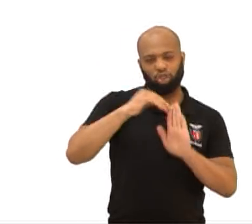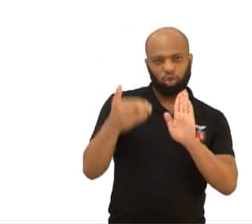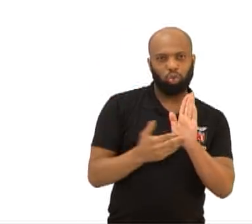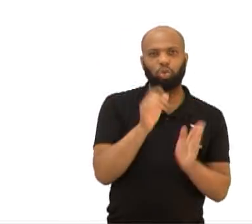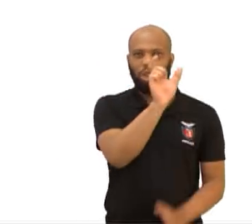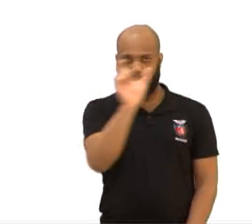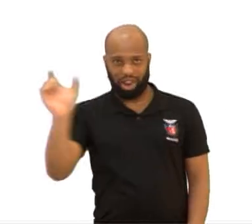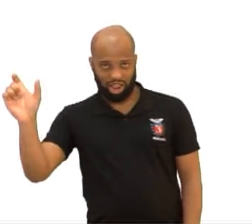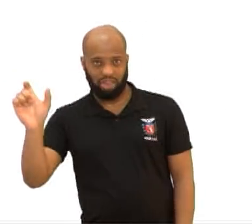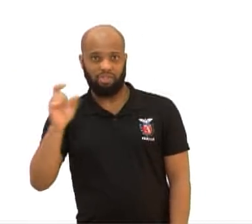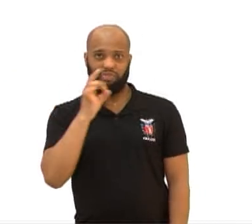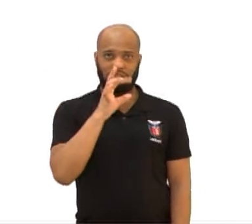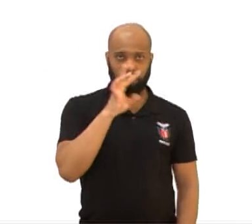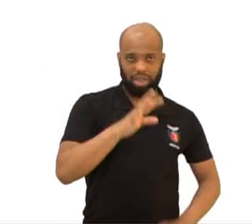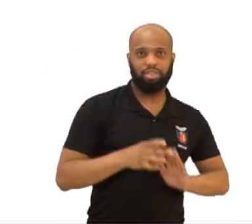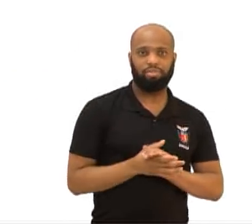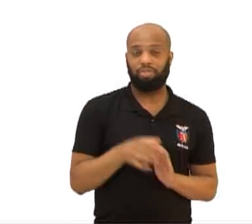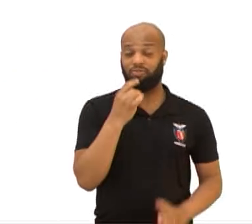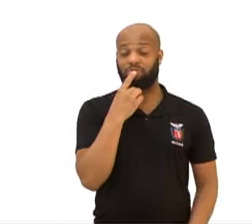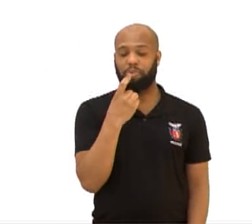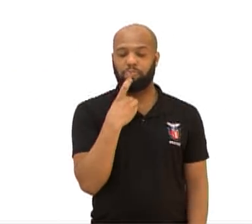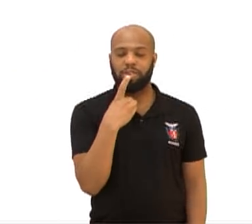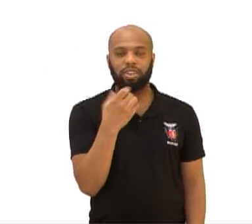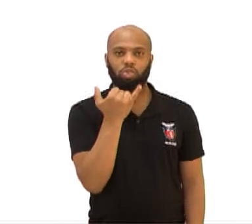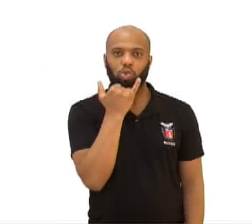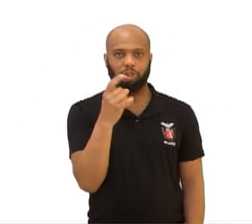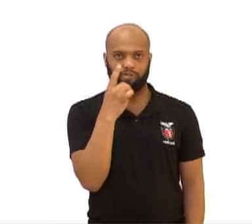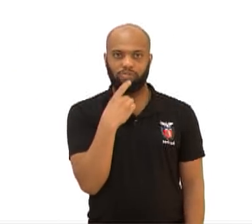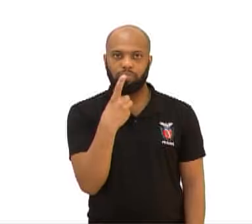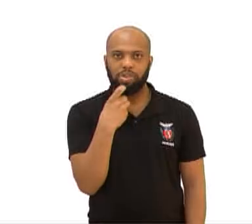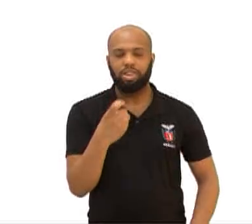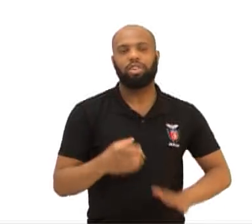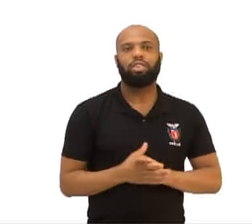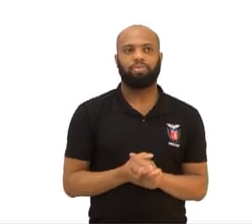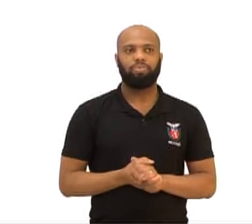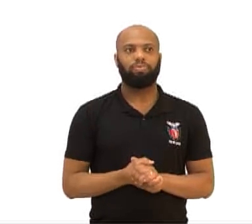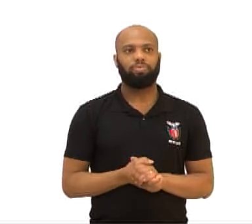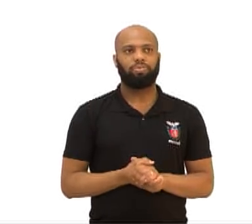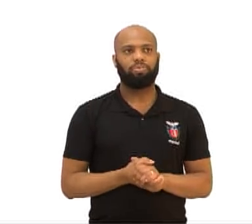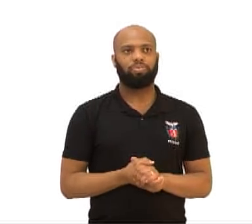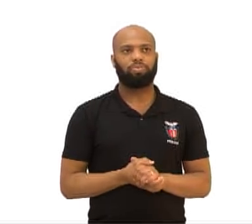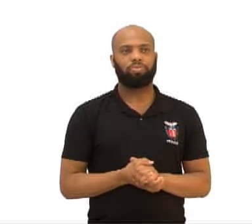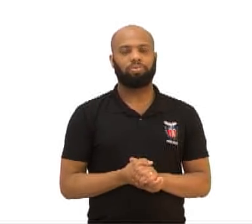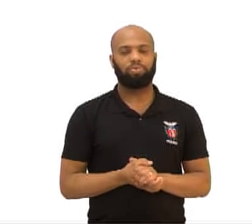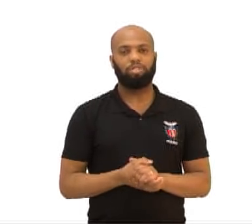objetos esféricos, talvez nem todos tenham marcado, porque é mais fácil, né, de inferir o significado.